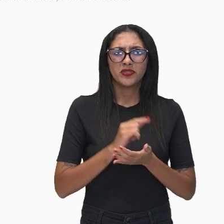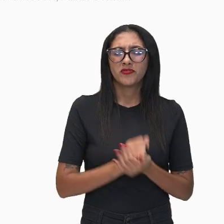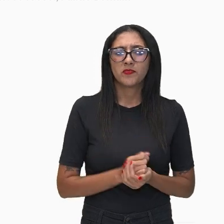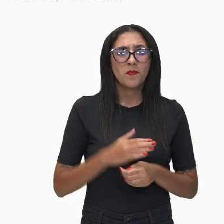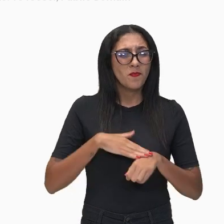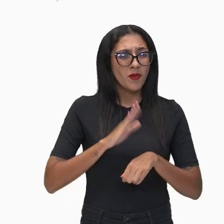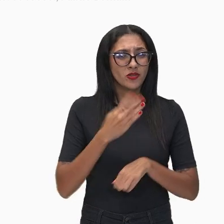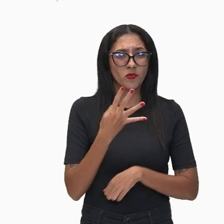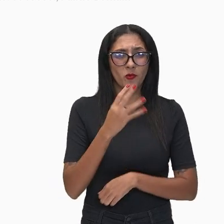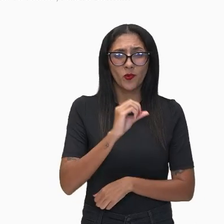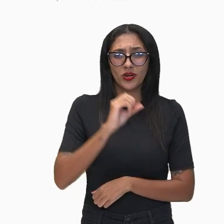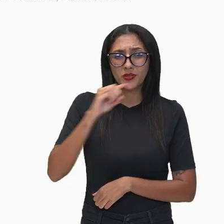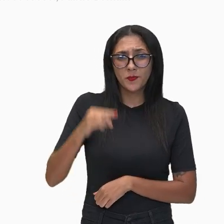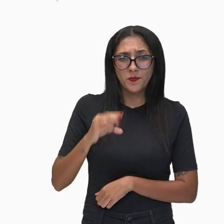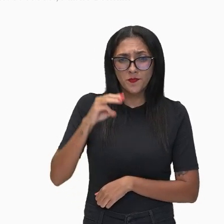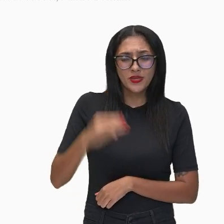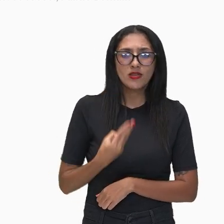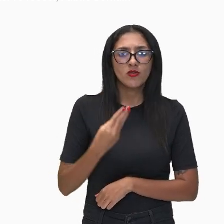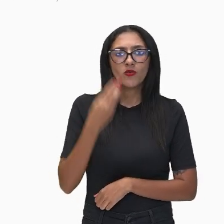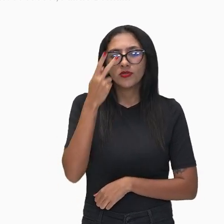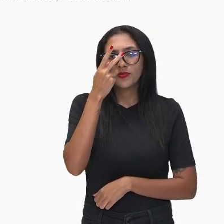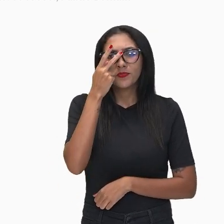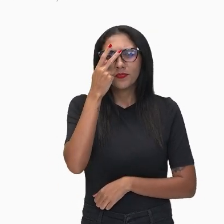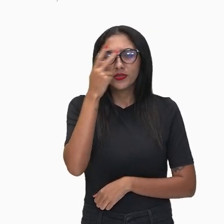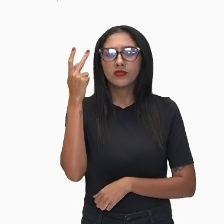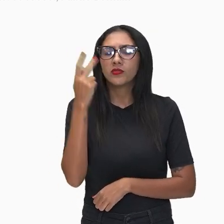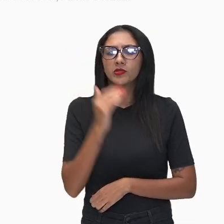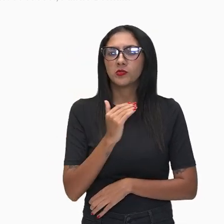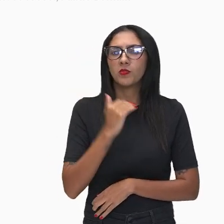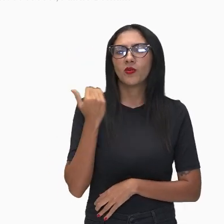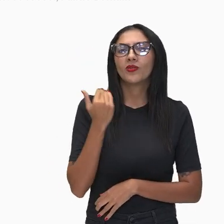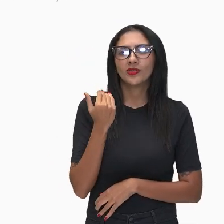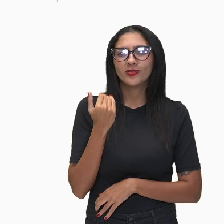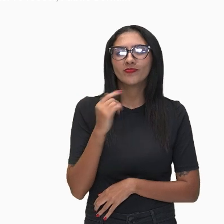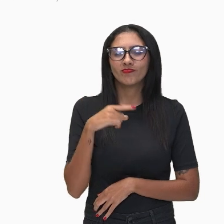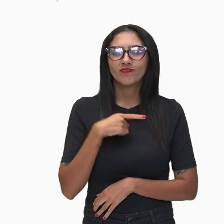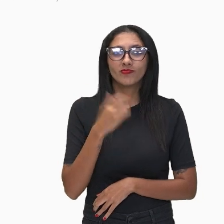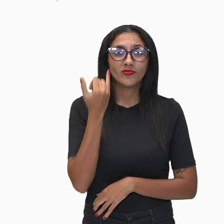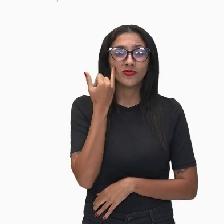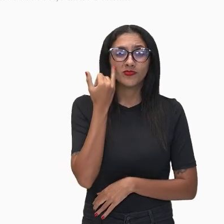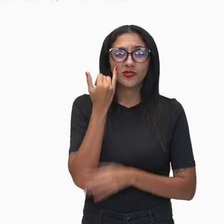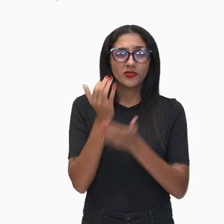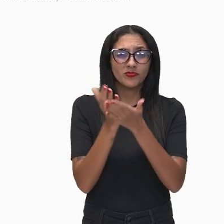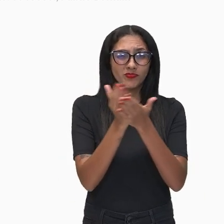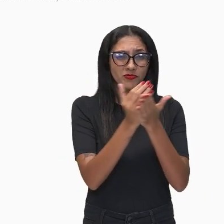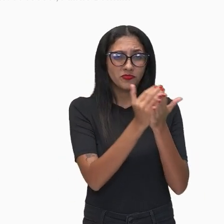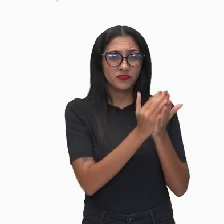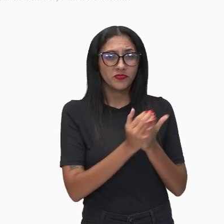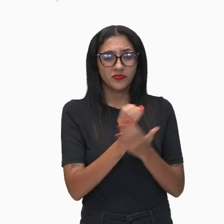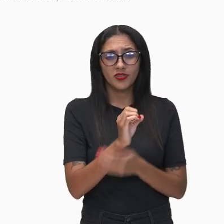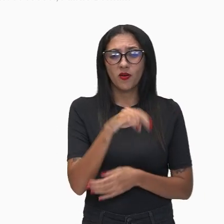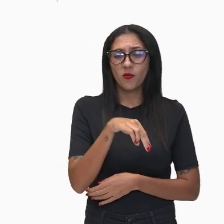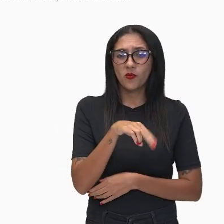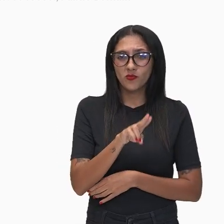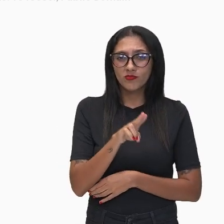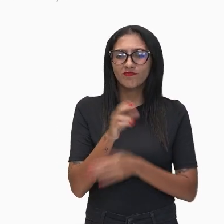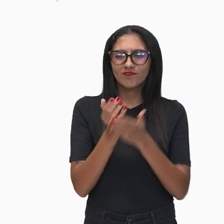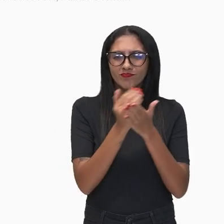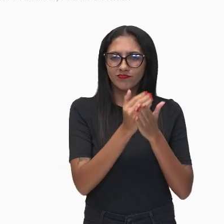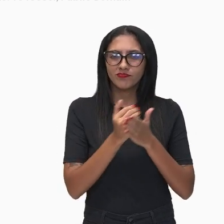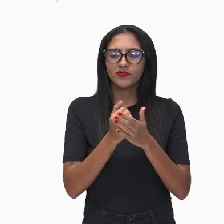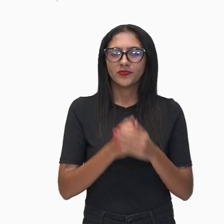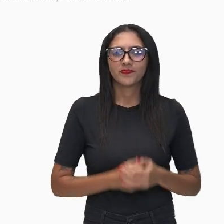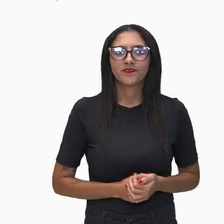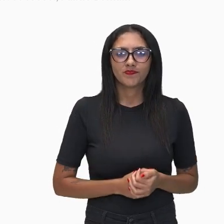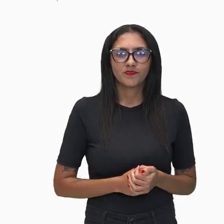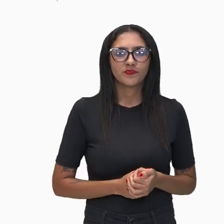40 milhões de pessoas, segundo a ONU Brasil, Organização das Nações Unidas. Em 1945,